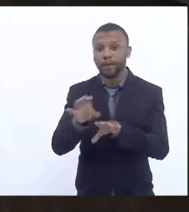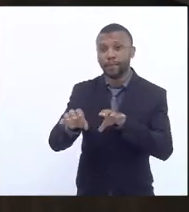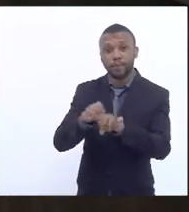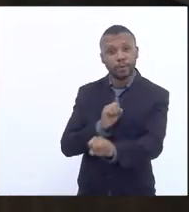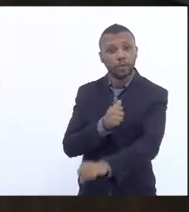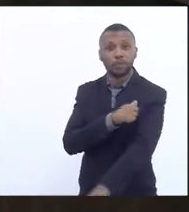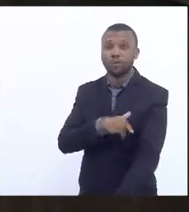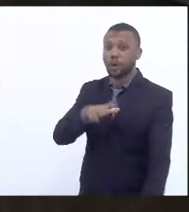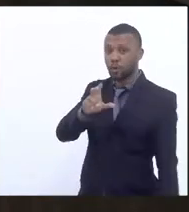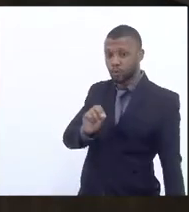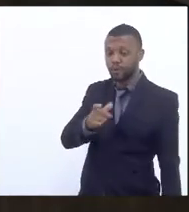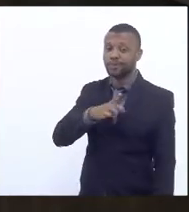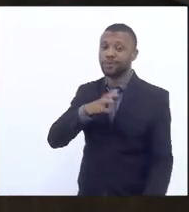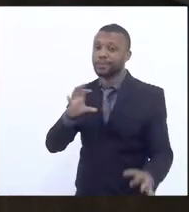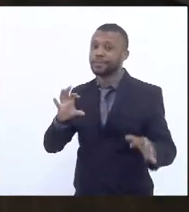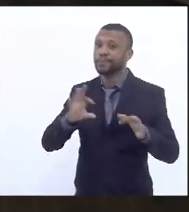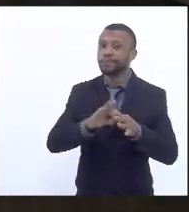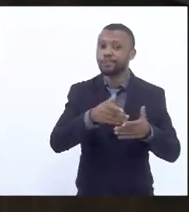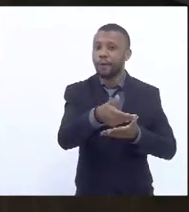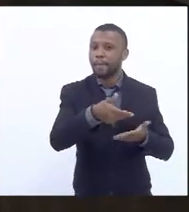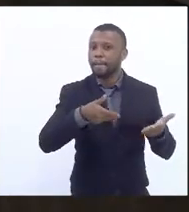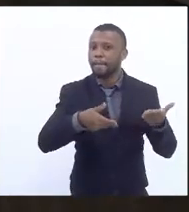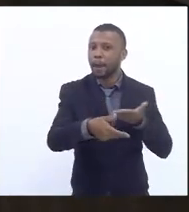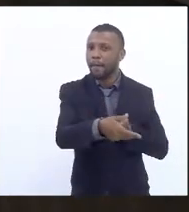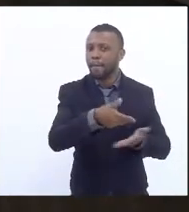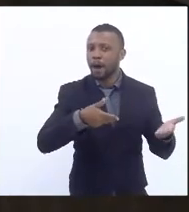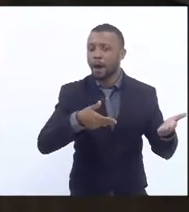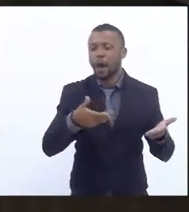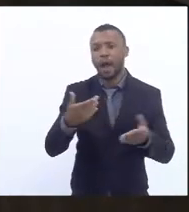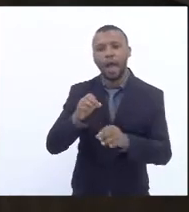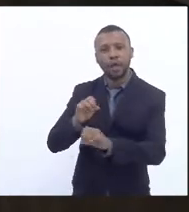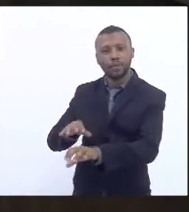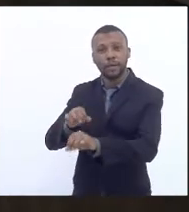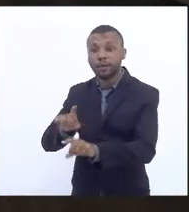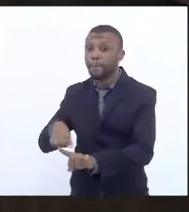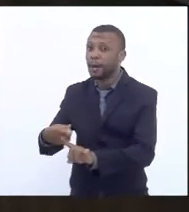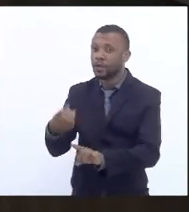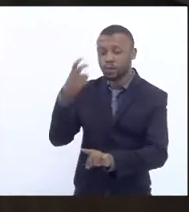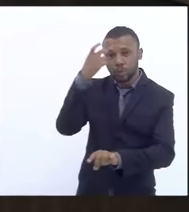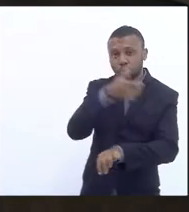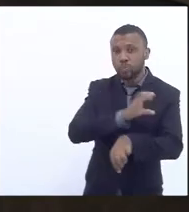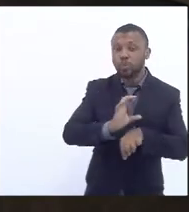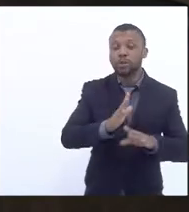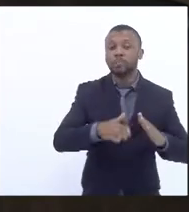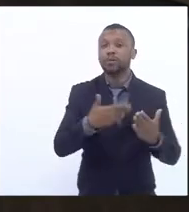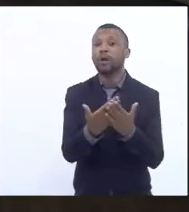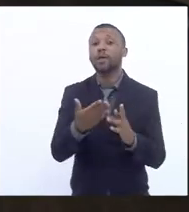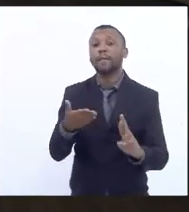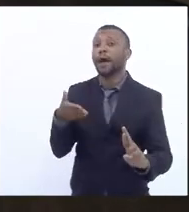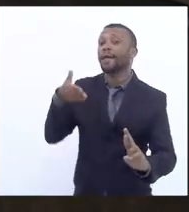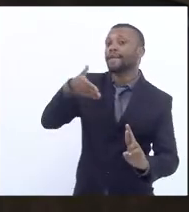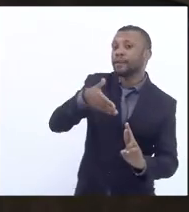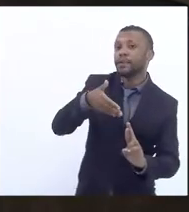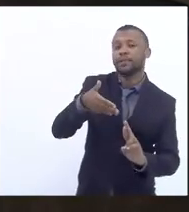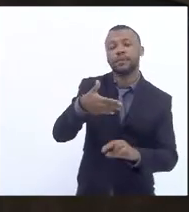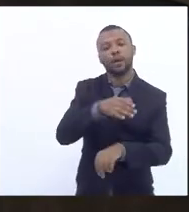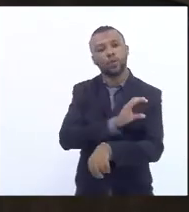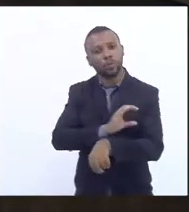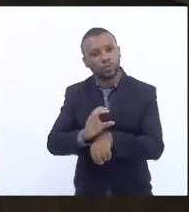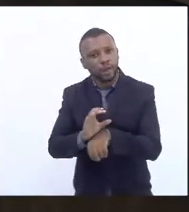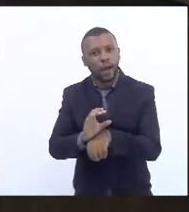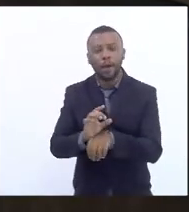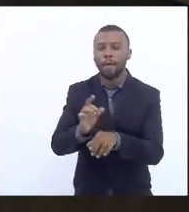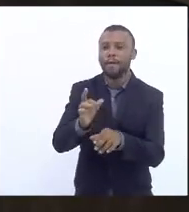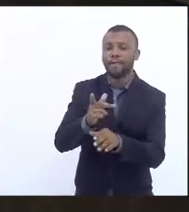passava pela interface entre educação e cultura na escola, sendo a escola também uma referência cultural dos bairros, das comunidades.